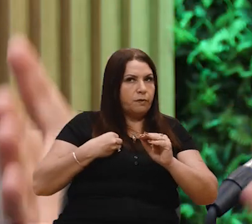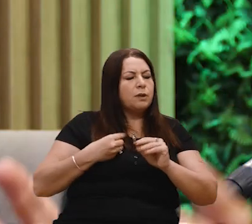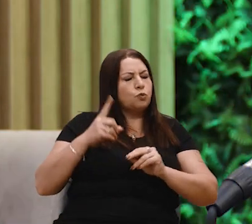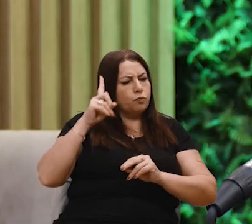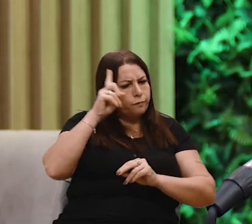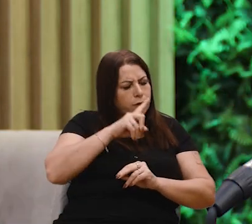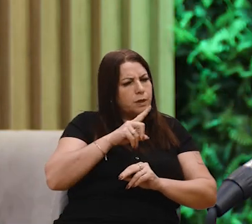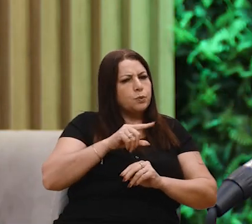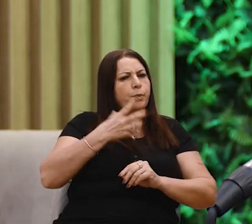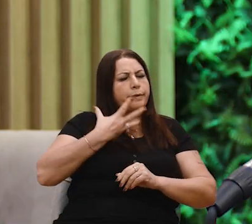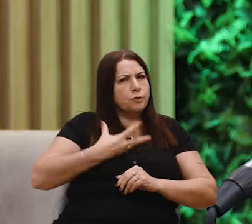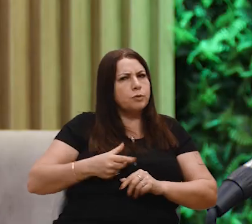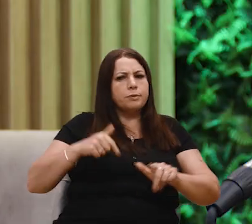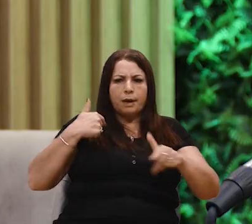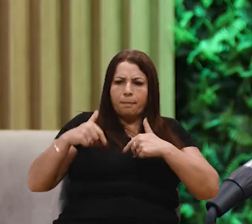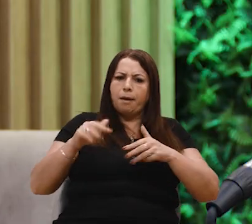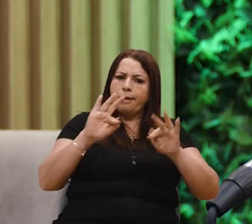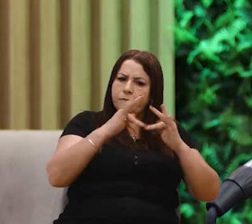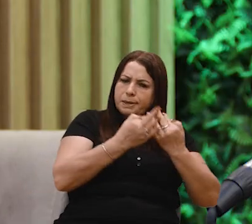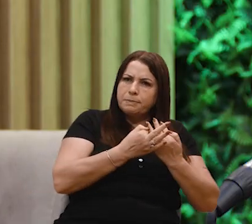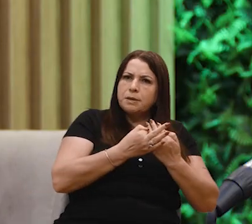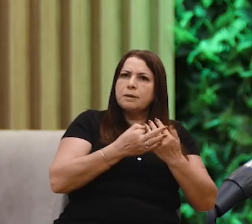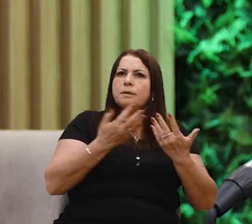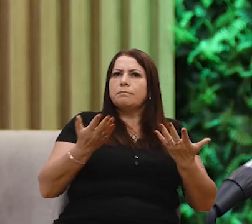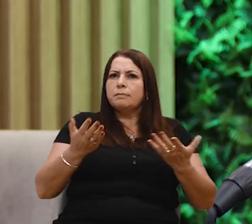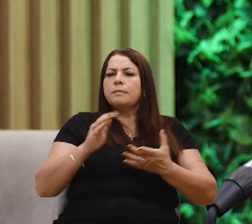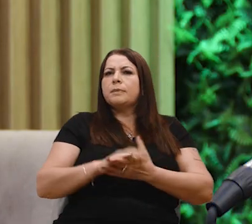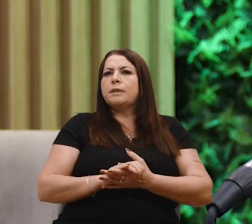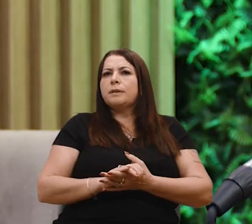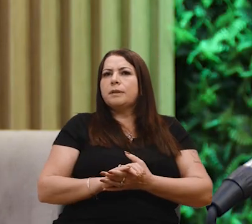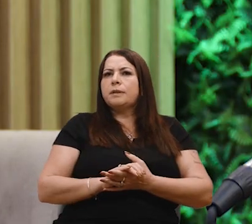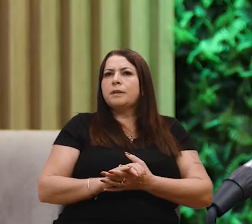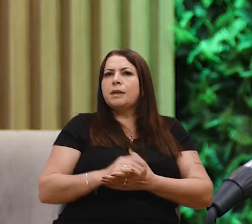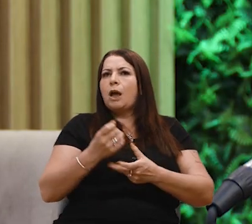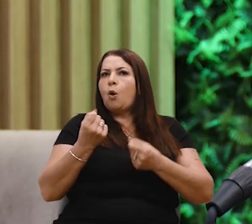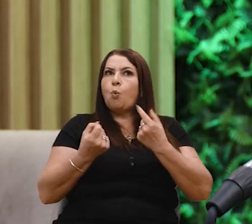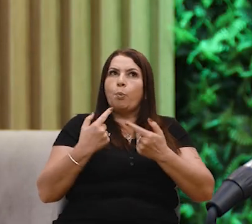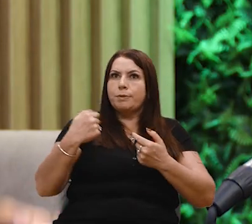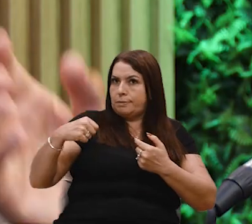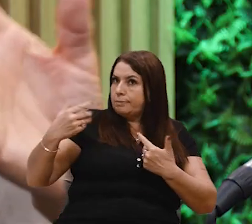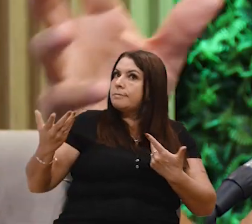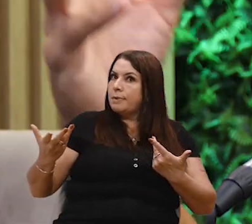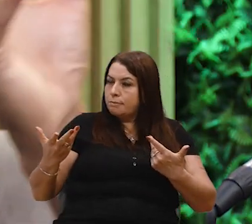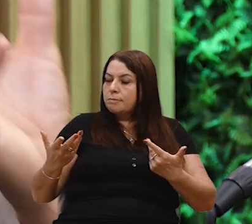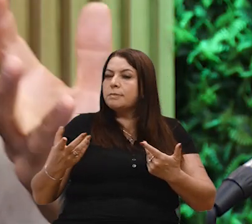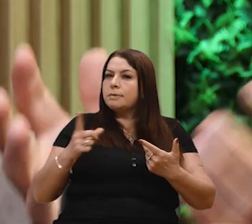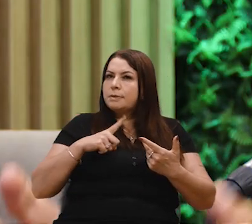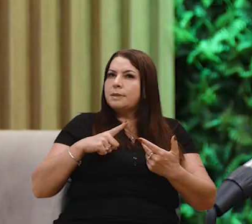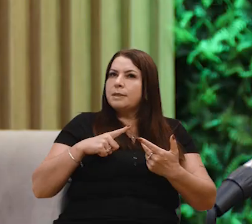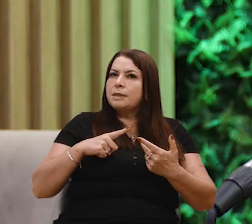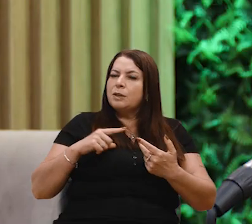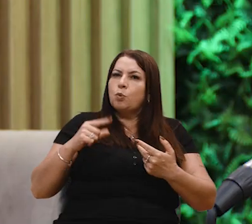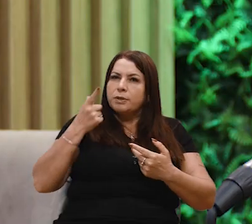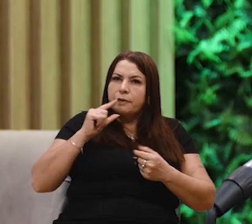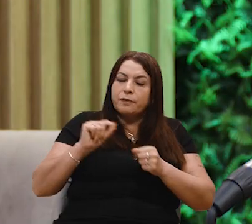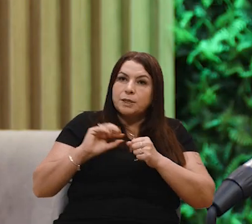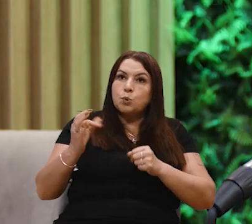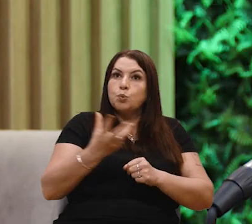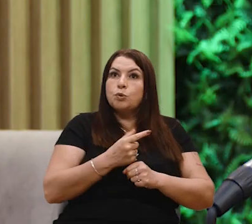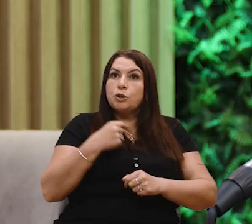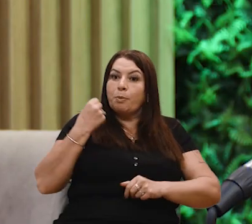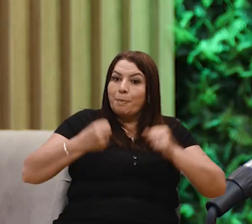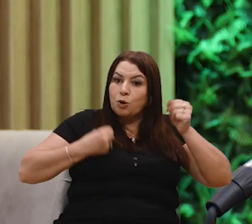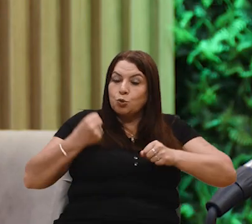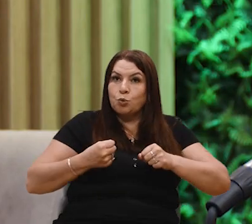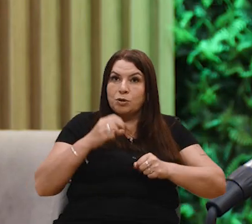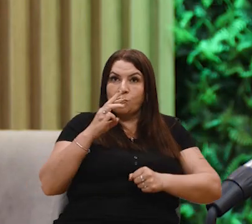rotina de vida difícil, puxada, trabalho, família, né? Algumas necessidades, a gente tem que dar conta de